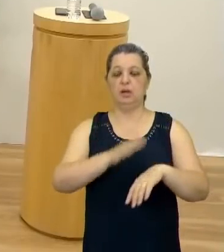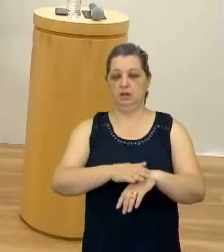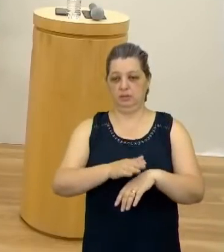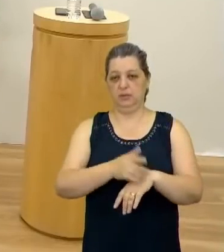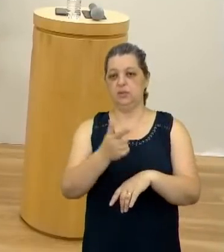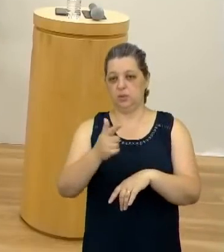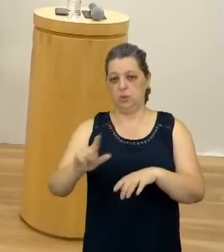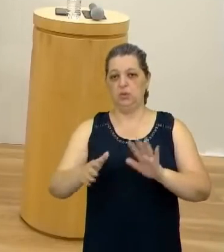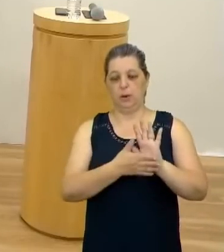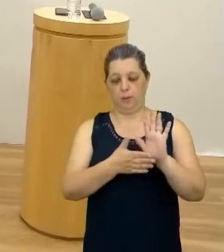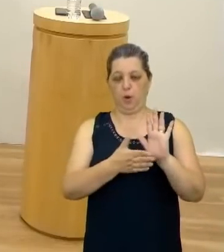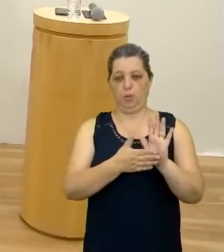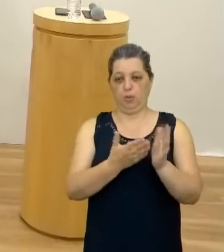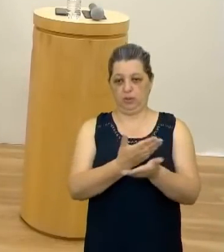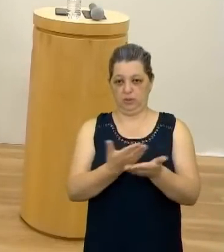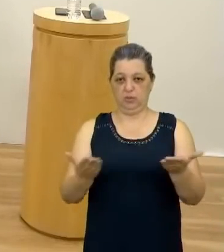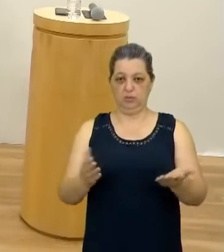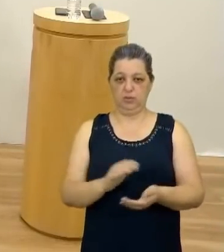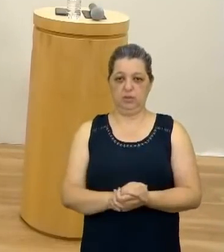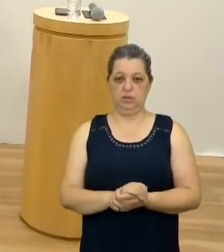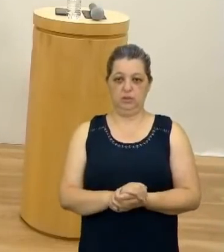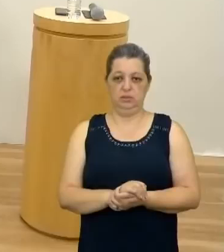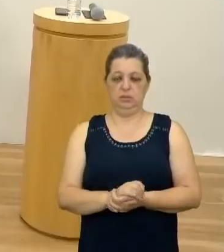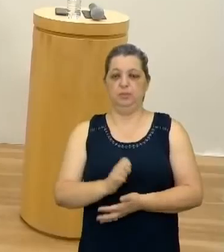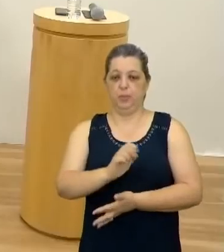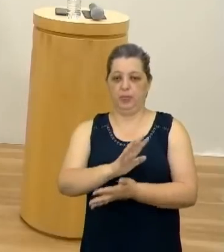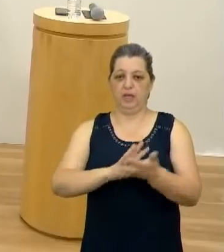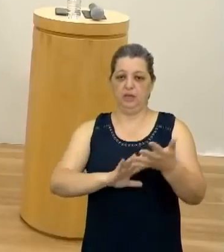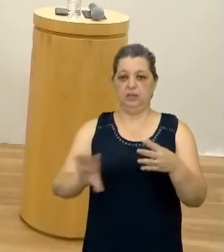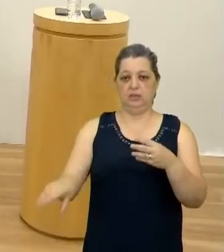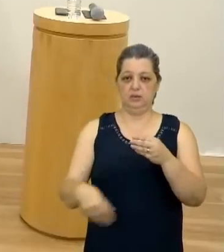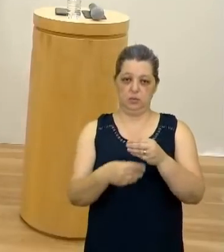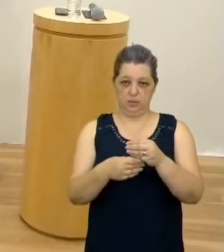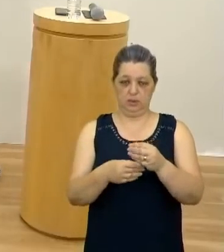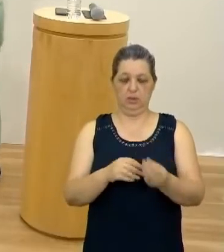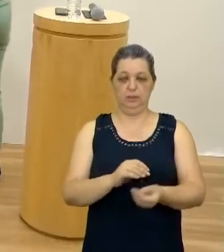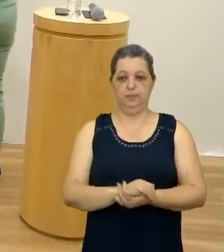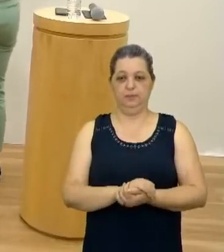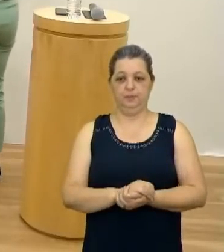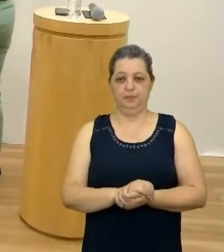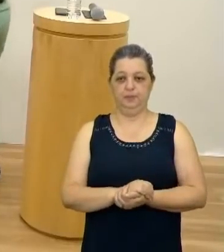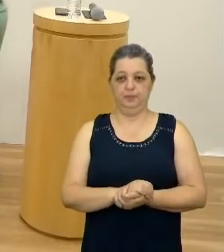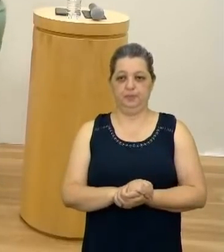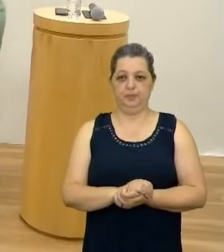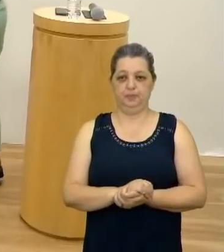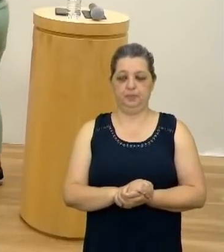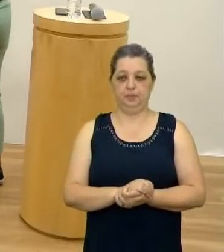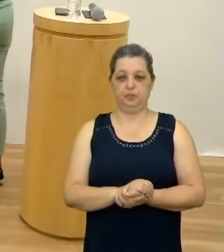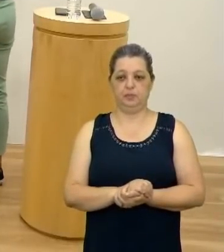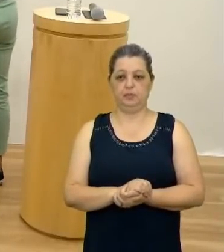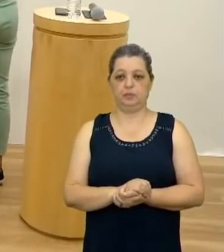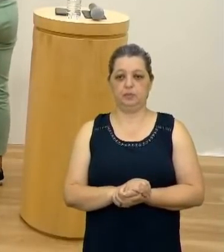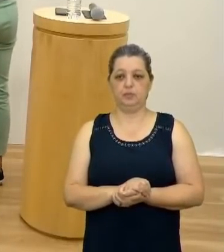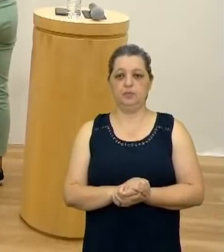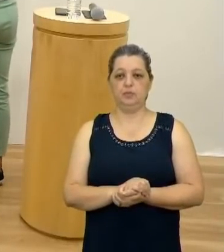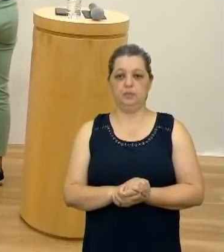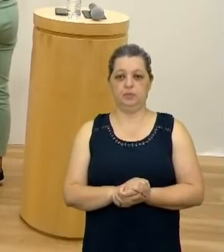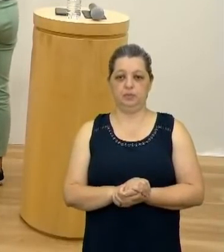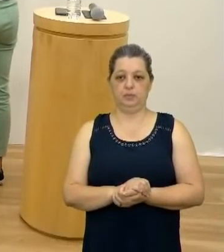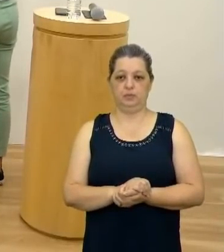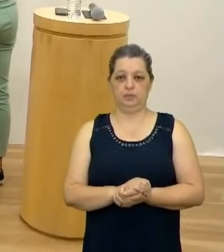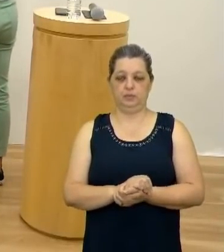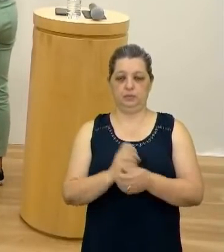outra propostinha então aqui para vocês, colocando um exercício a mais aí para vocês, tá bom? Vou subir aqui uma